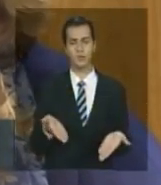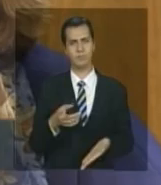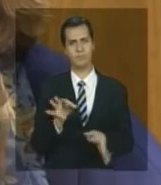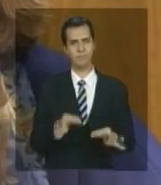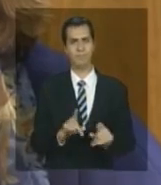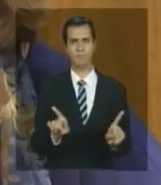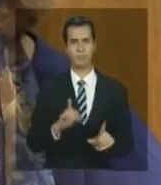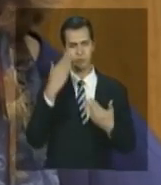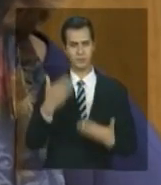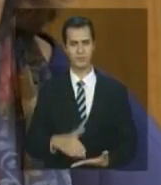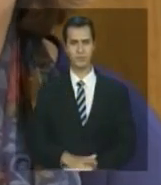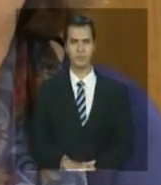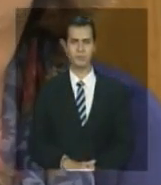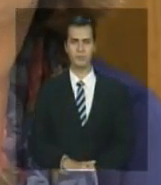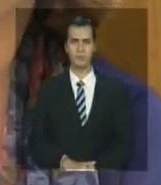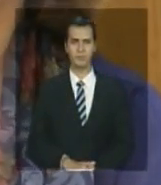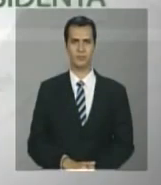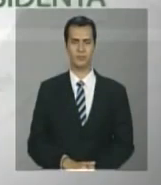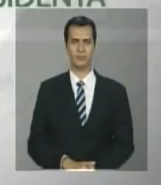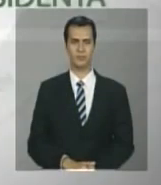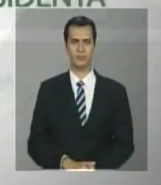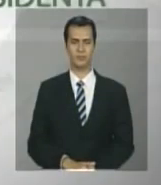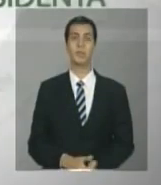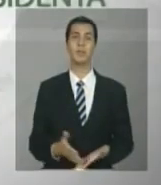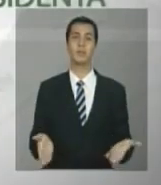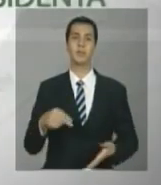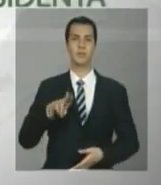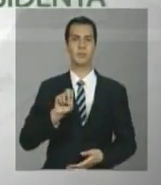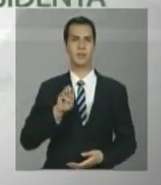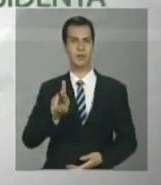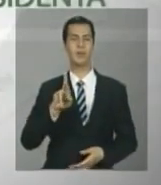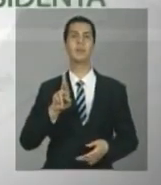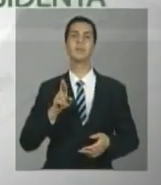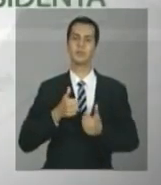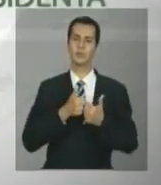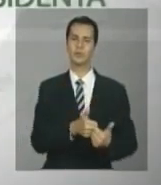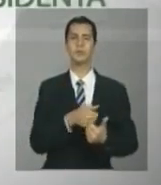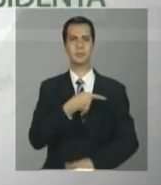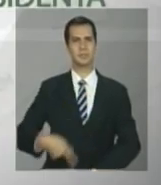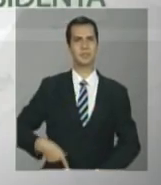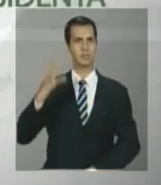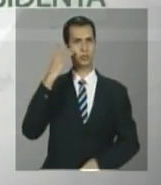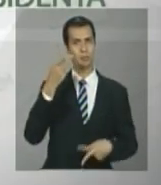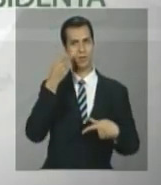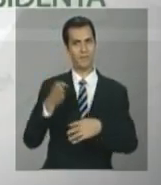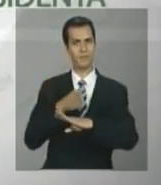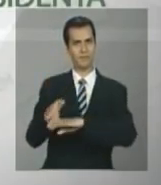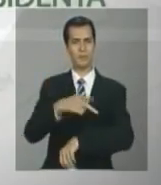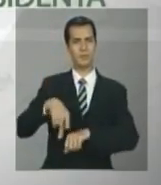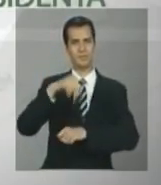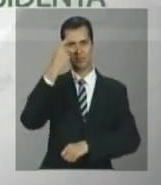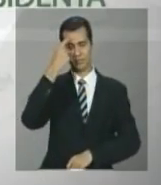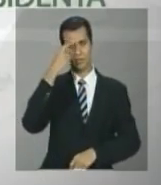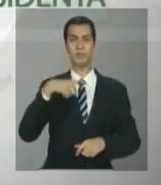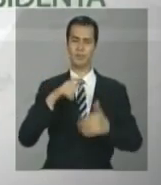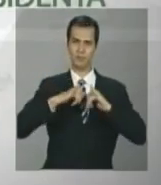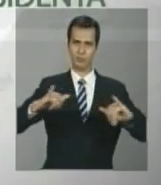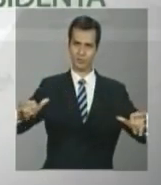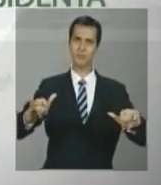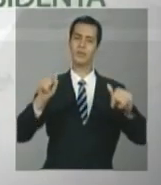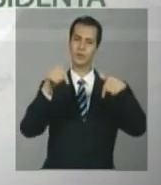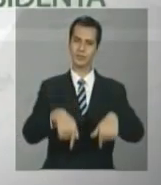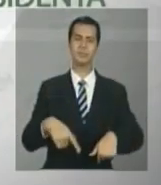oportuno. Obrigada. A NBR acompanha a viagem da presidenta à Índia e traz as informações até você